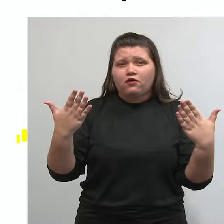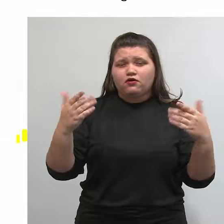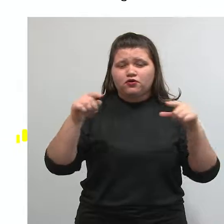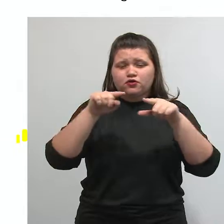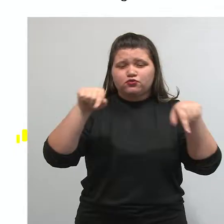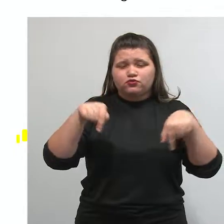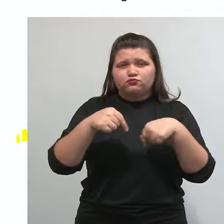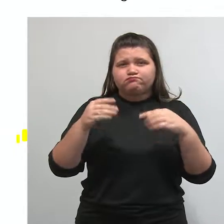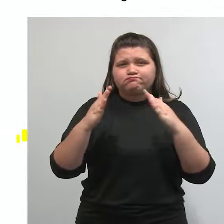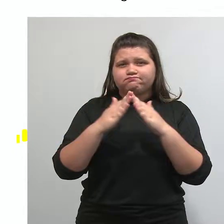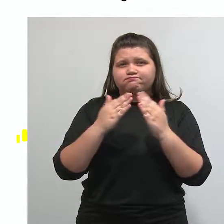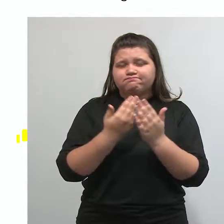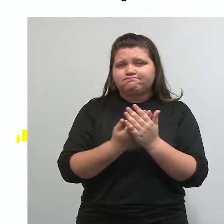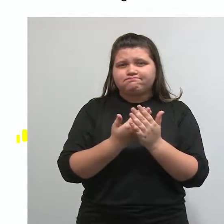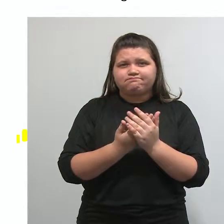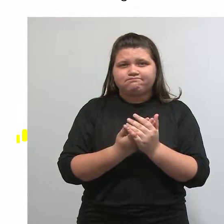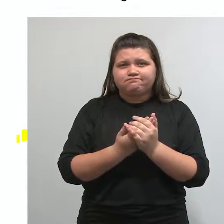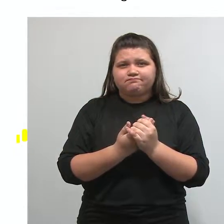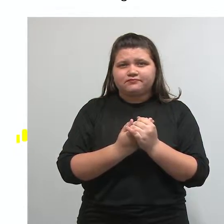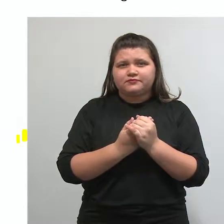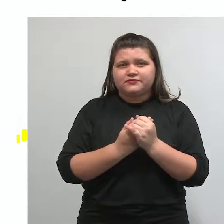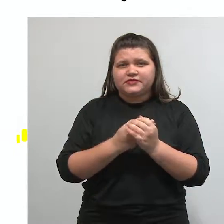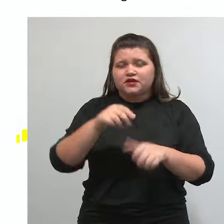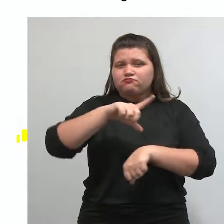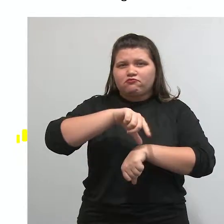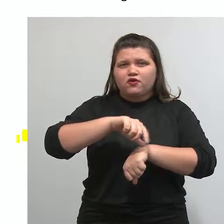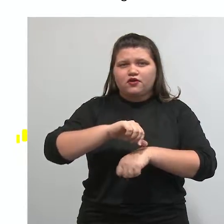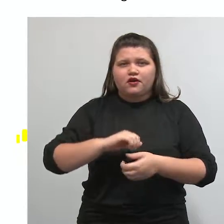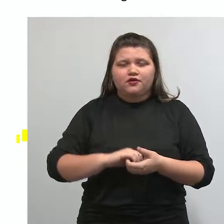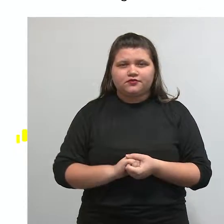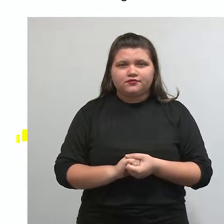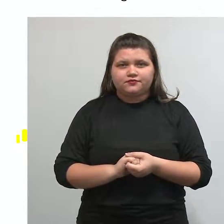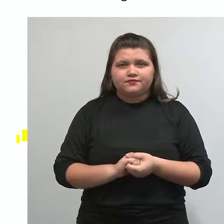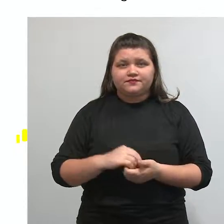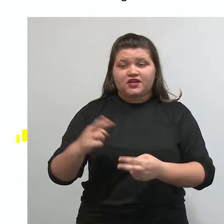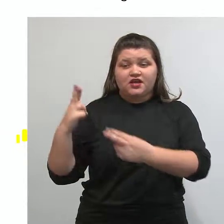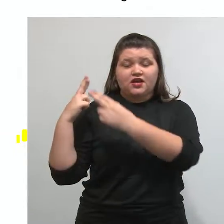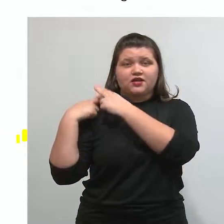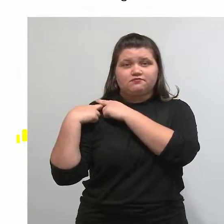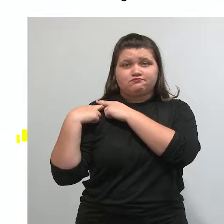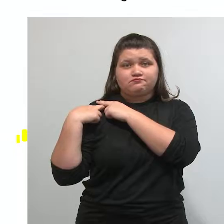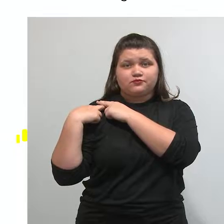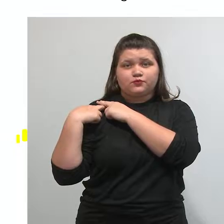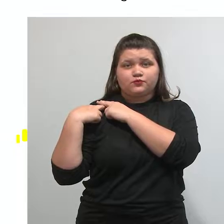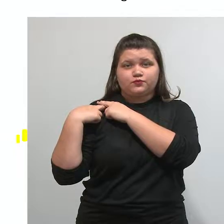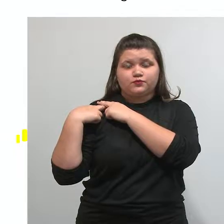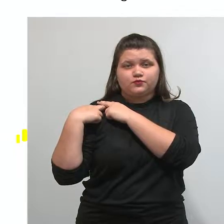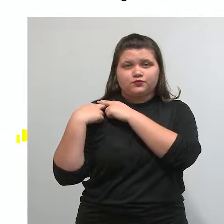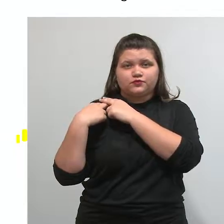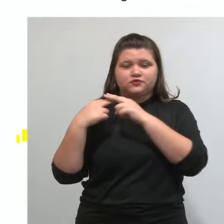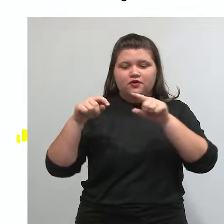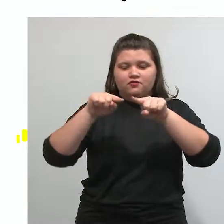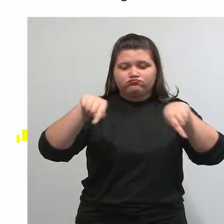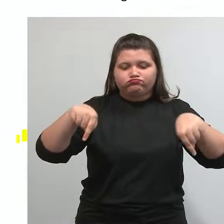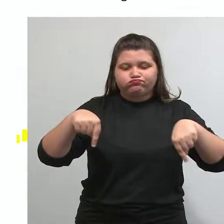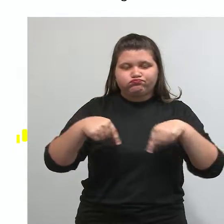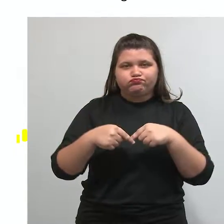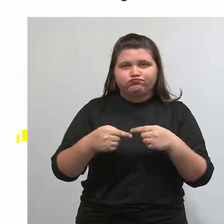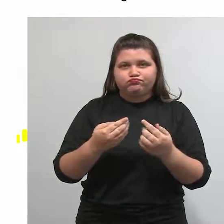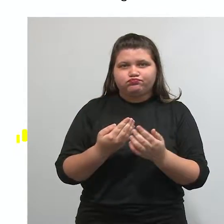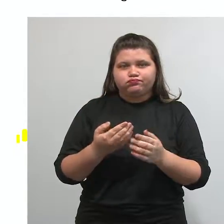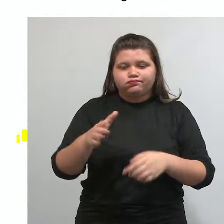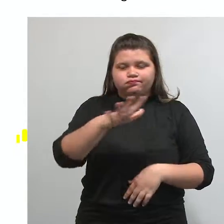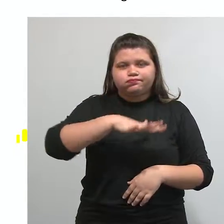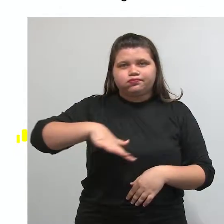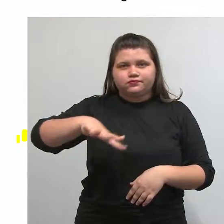ambiente. Outra questão são os responsáveis ou o responsável pelo local. Quando nós falamos